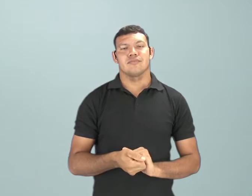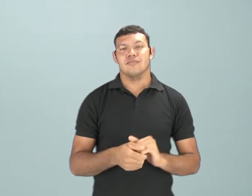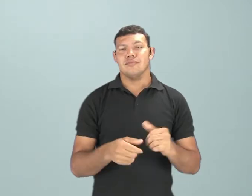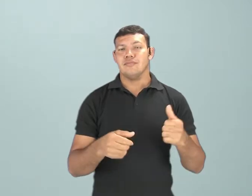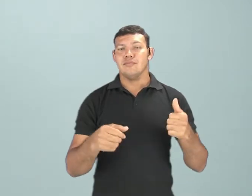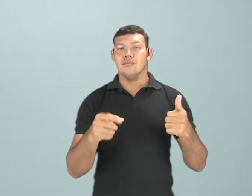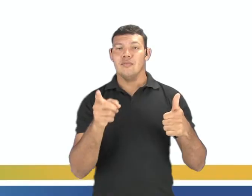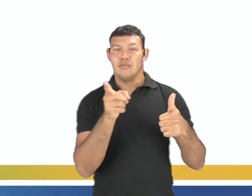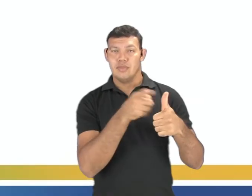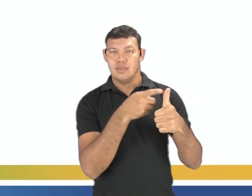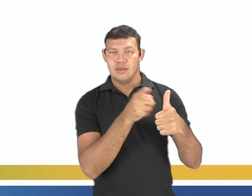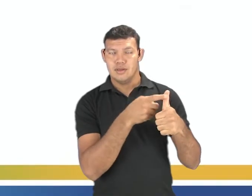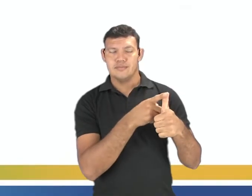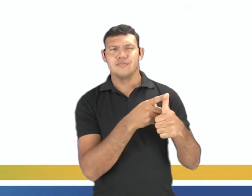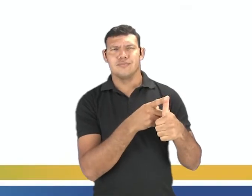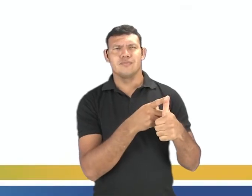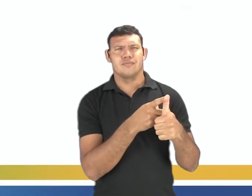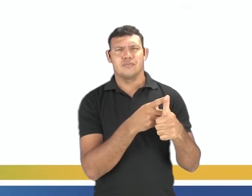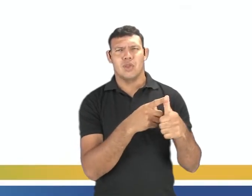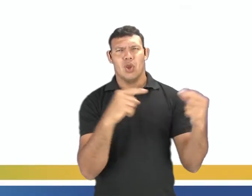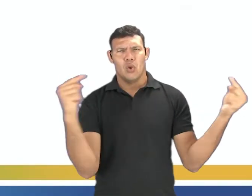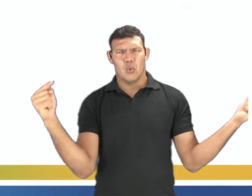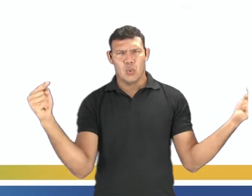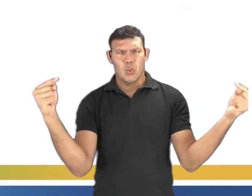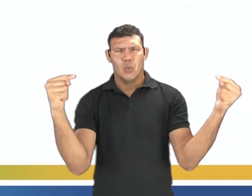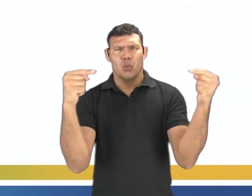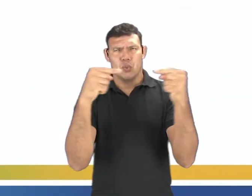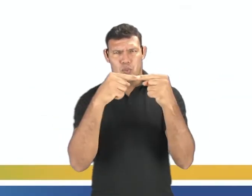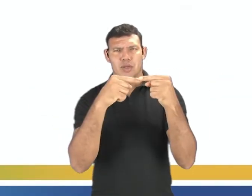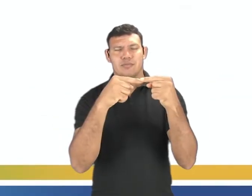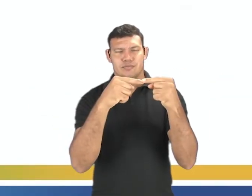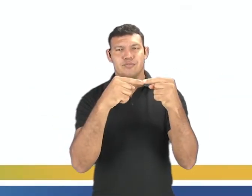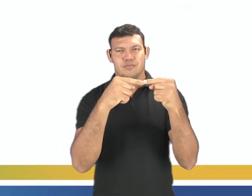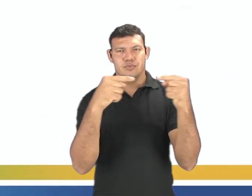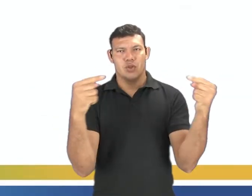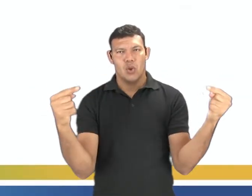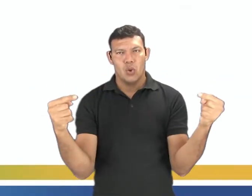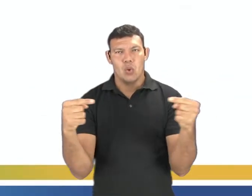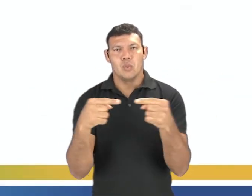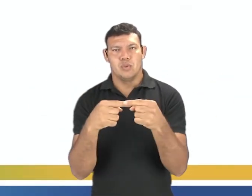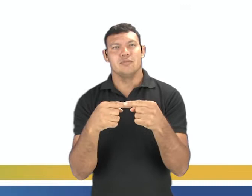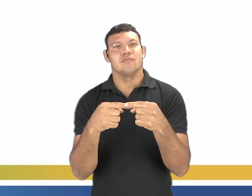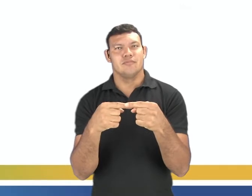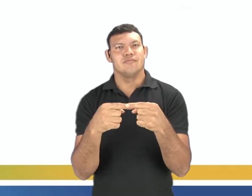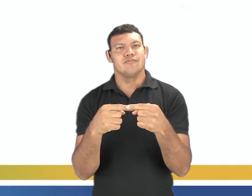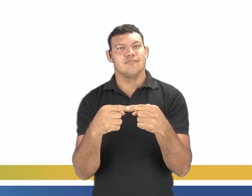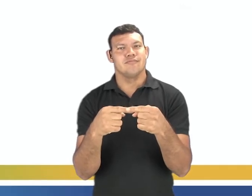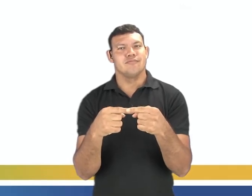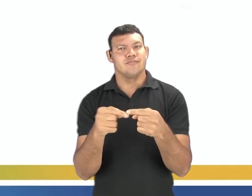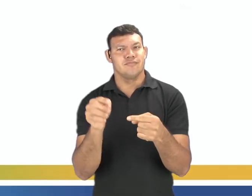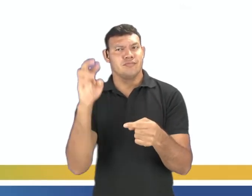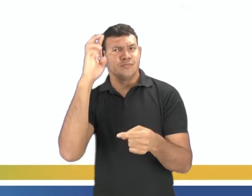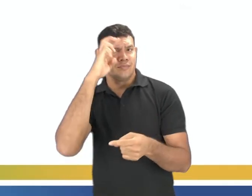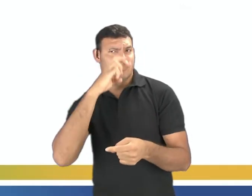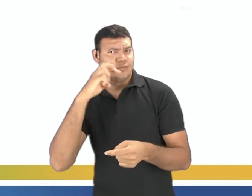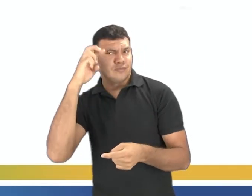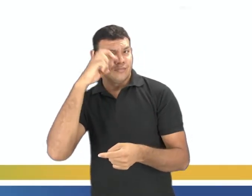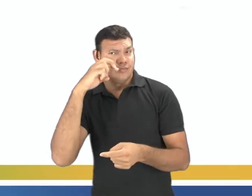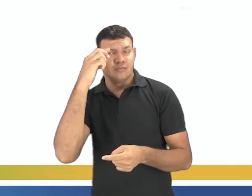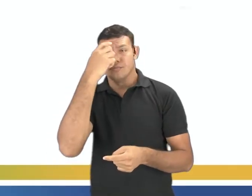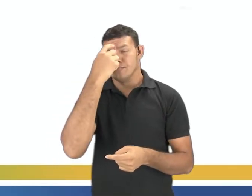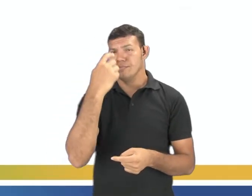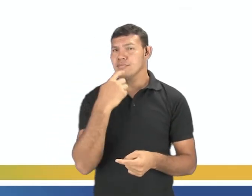primeira situação coincidente se todos os pontos de um de um são pontos de outro tão